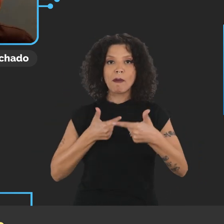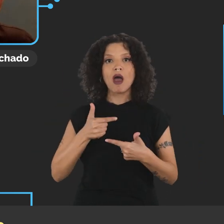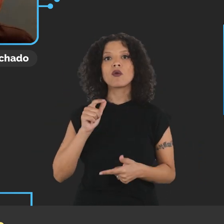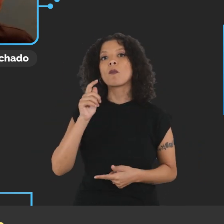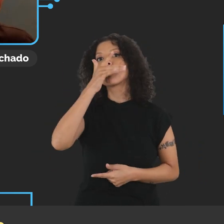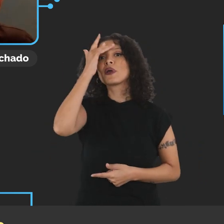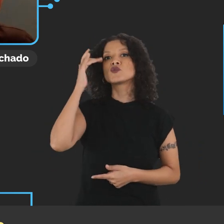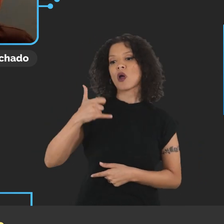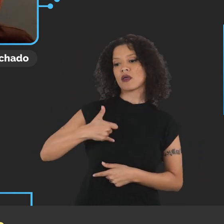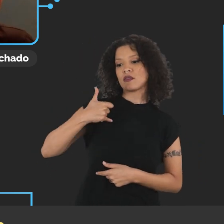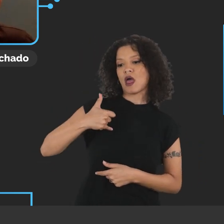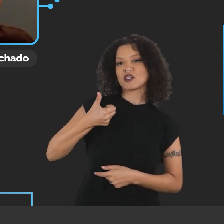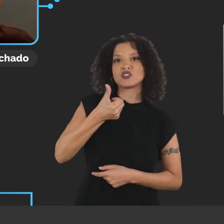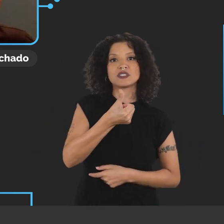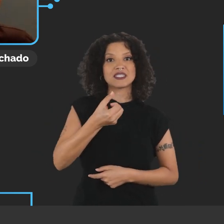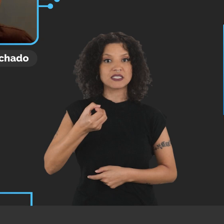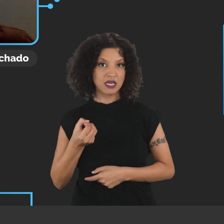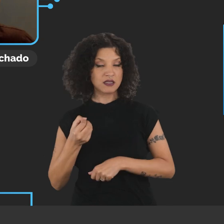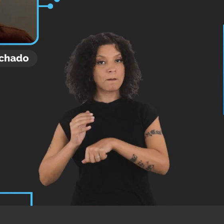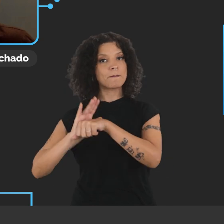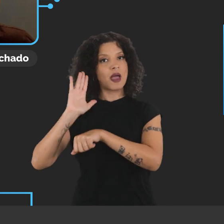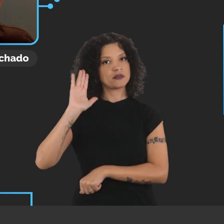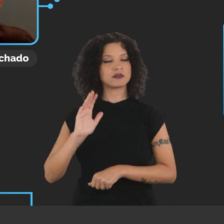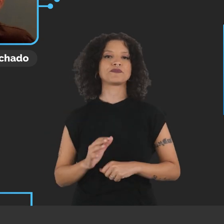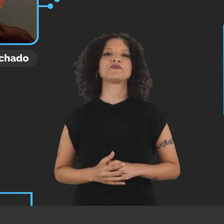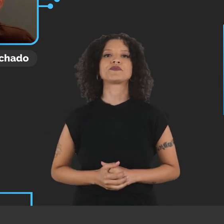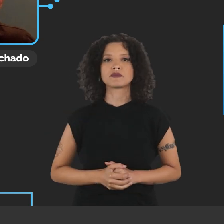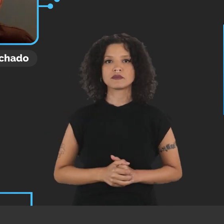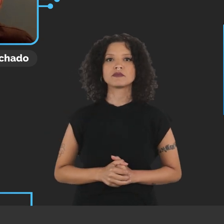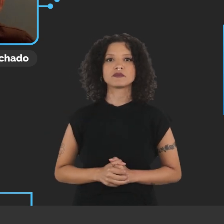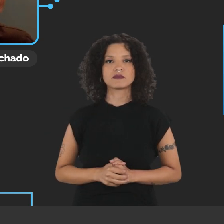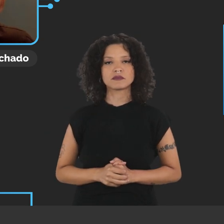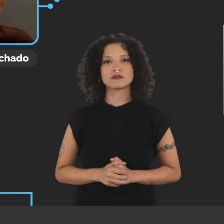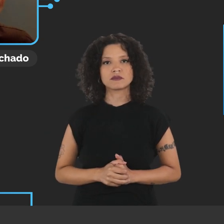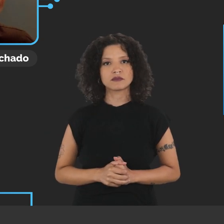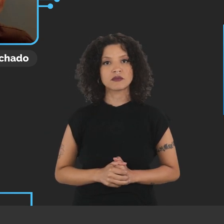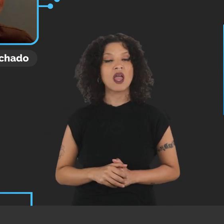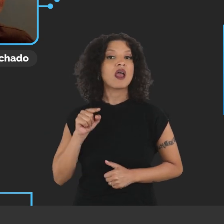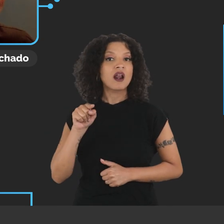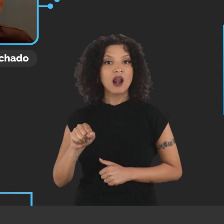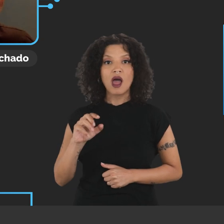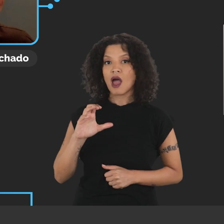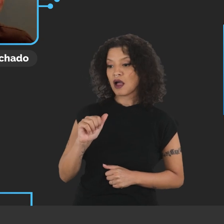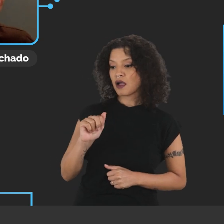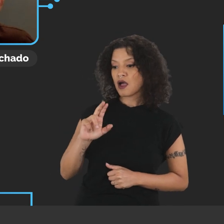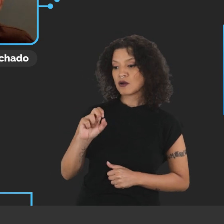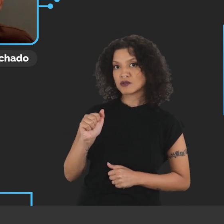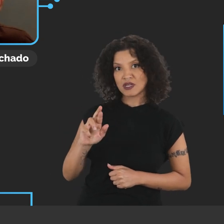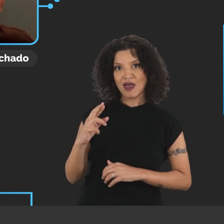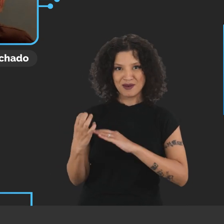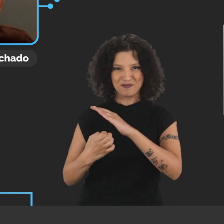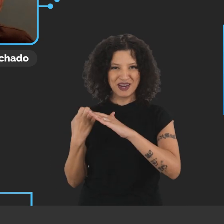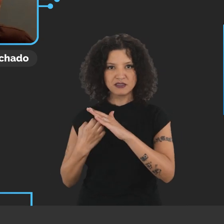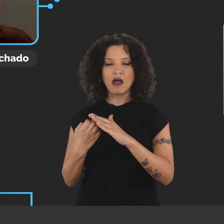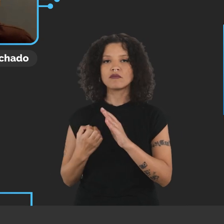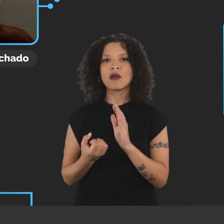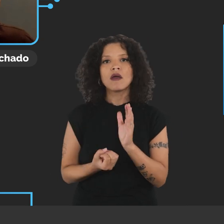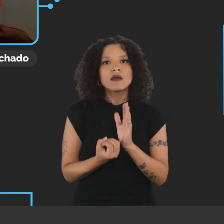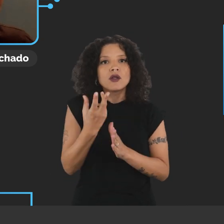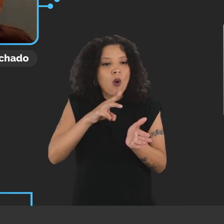também com pessoas 60 mais. A Causar desenvolveu